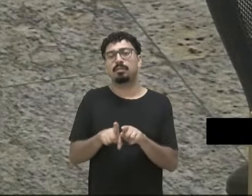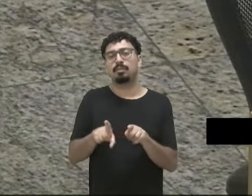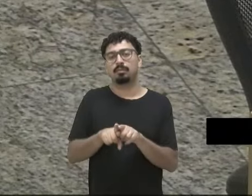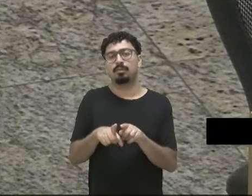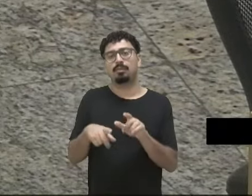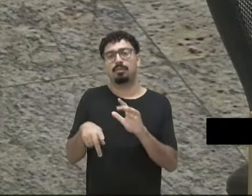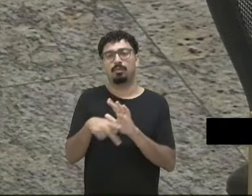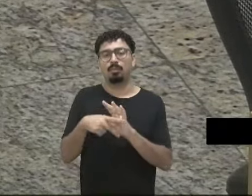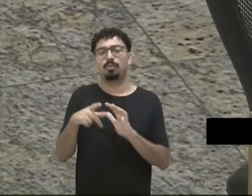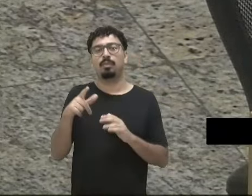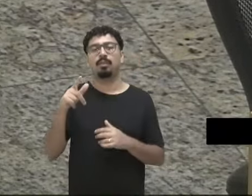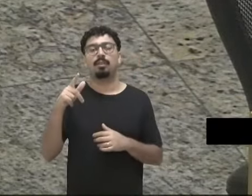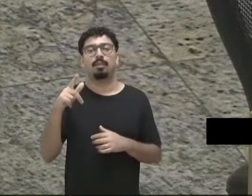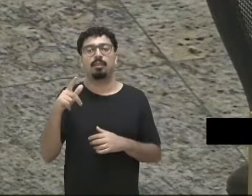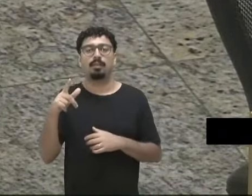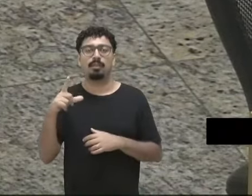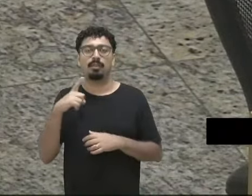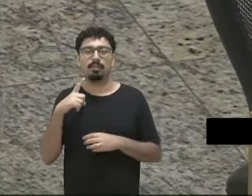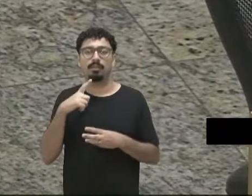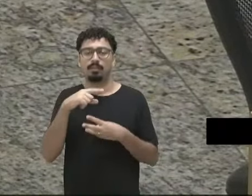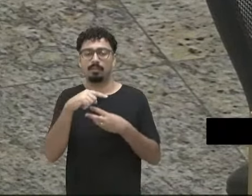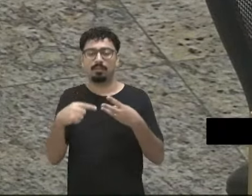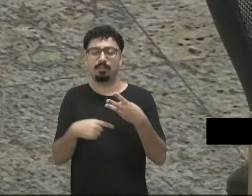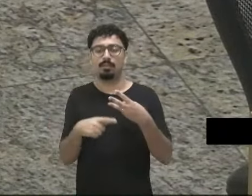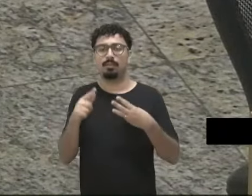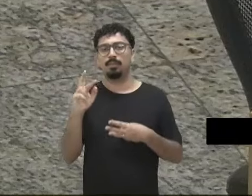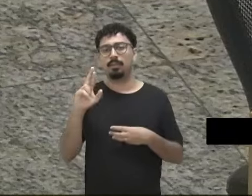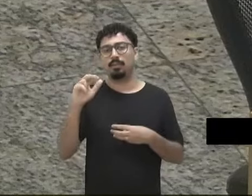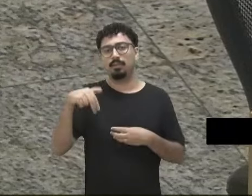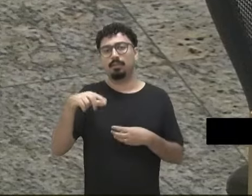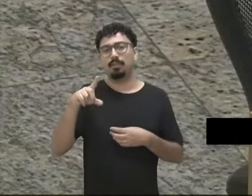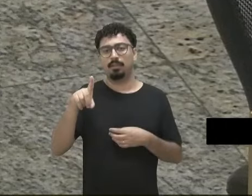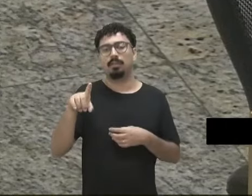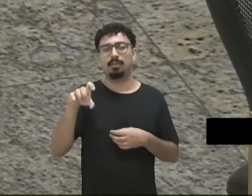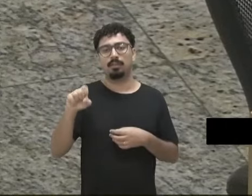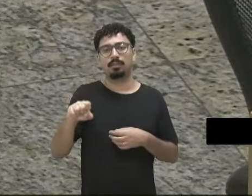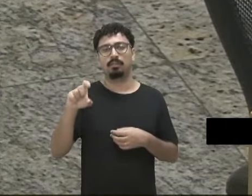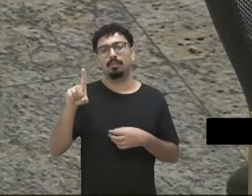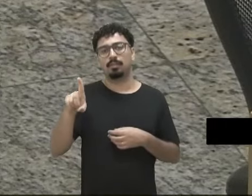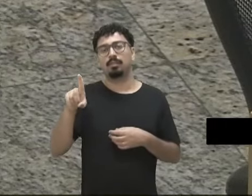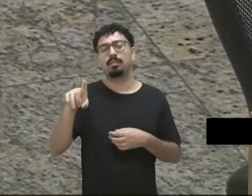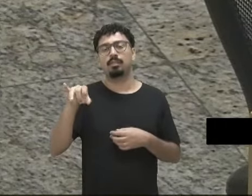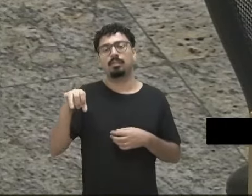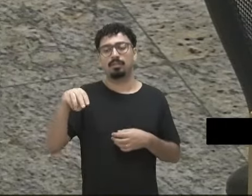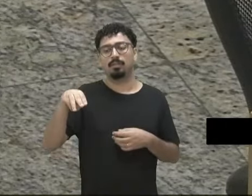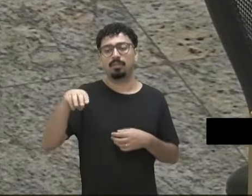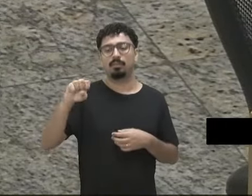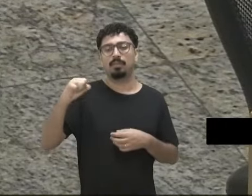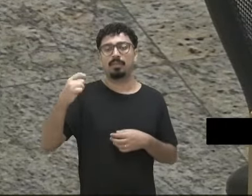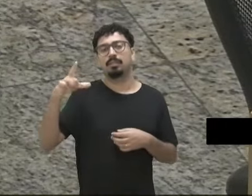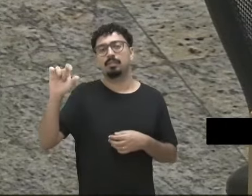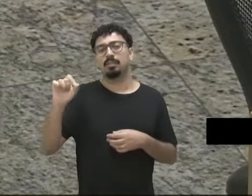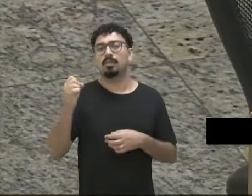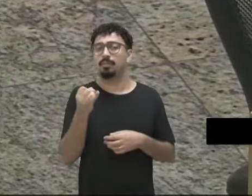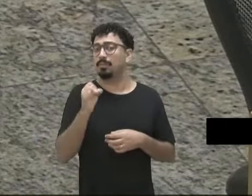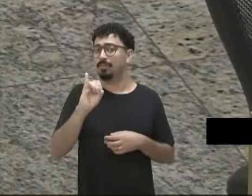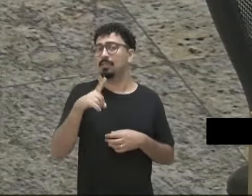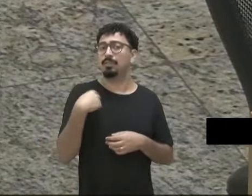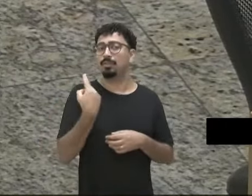Progestão, são três grandes dimensões, onde é que nós já estamos, mas eu queria entender aqui se nós